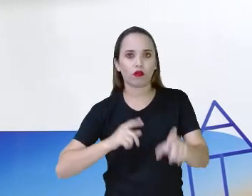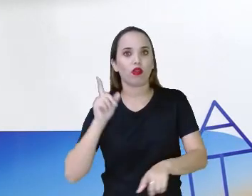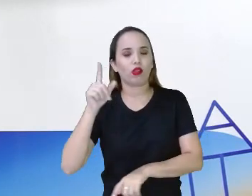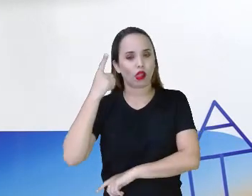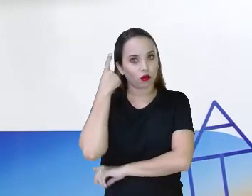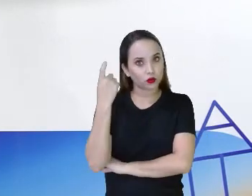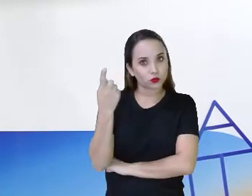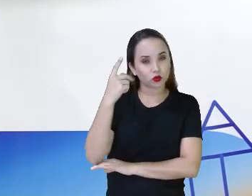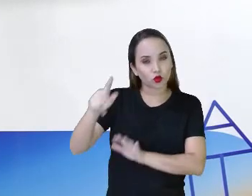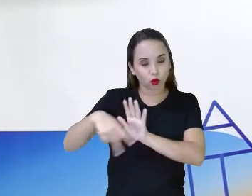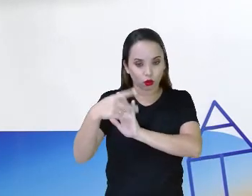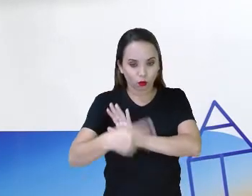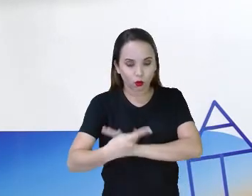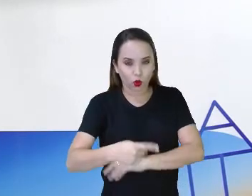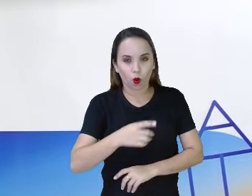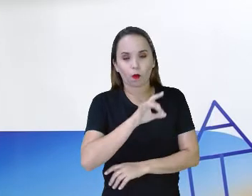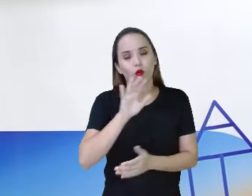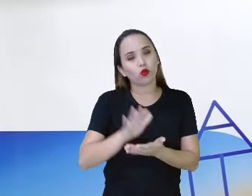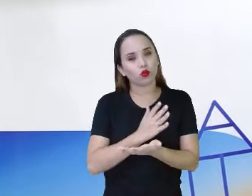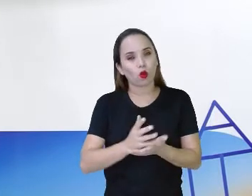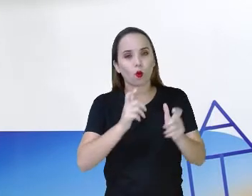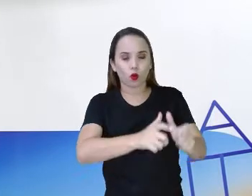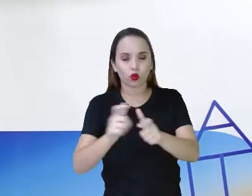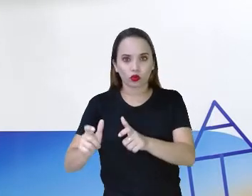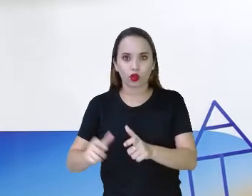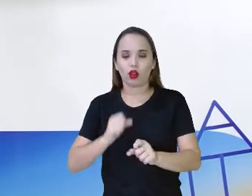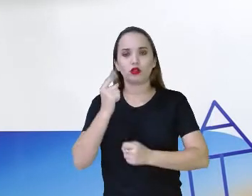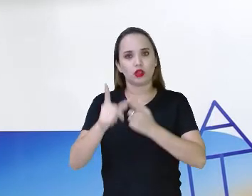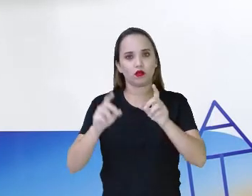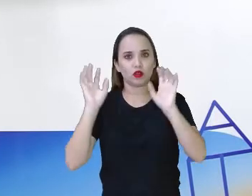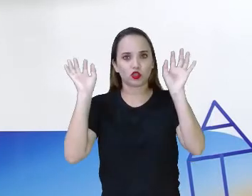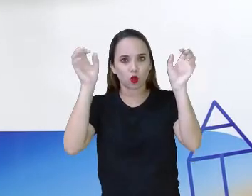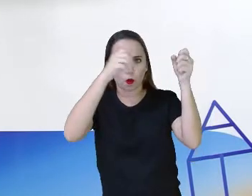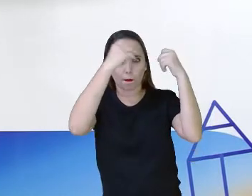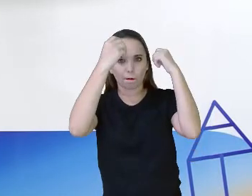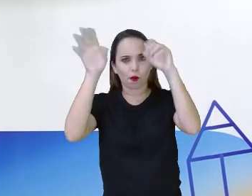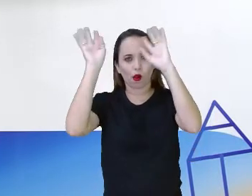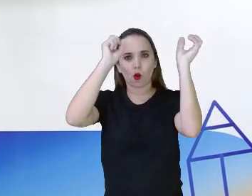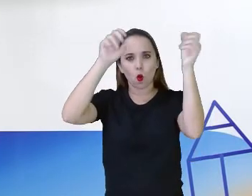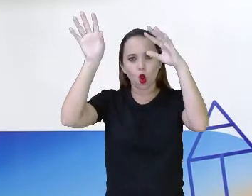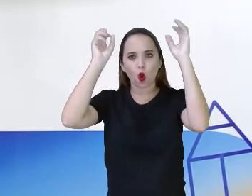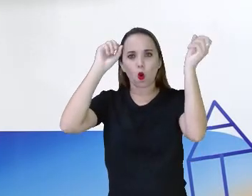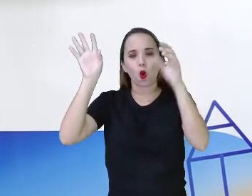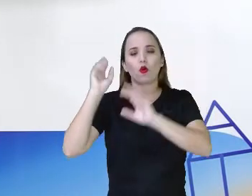se ouve este som de uma sirene, e aí identificar,